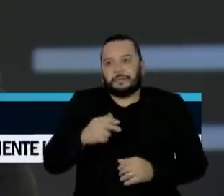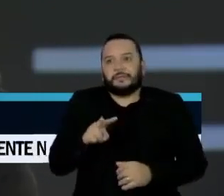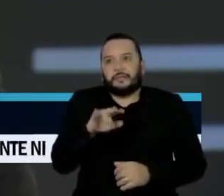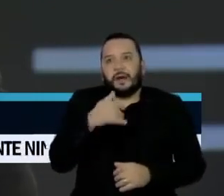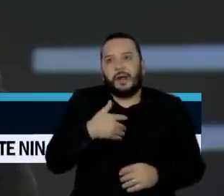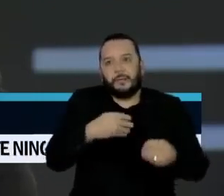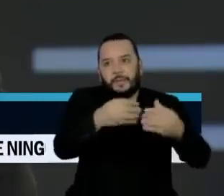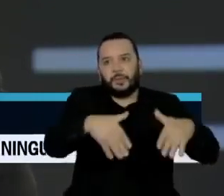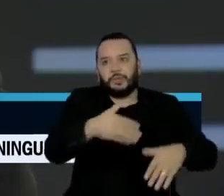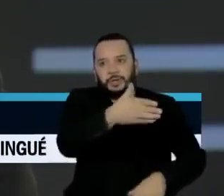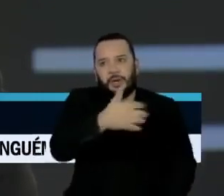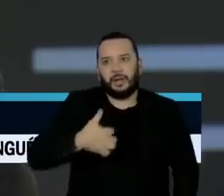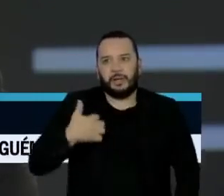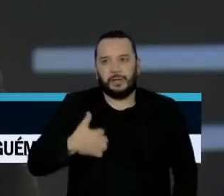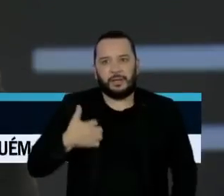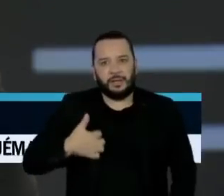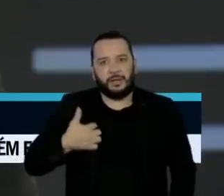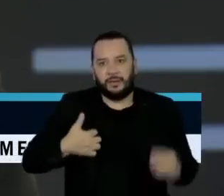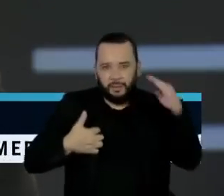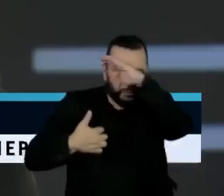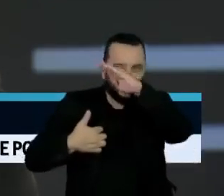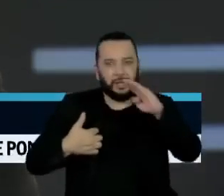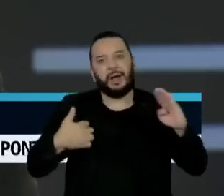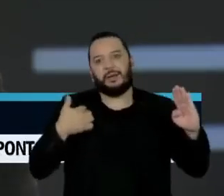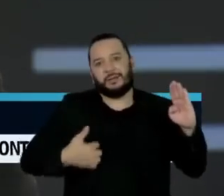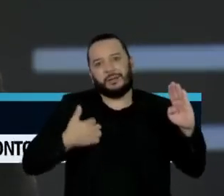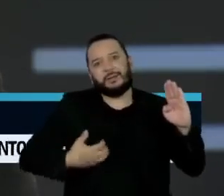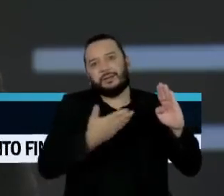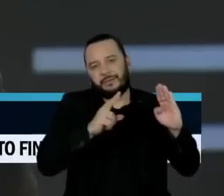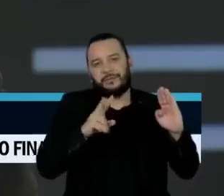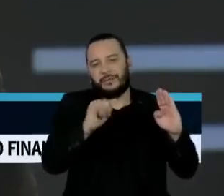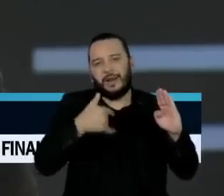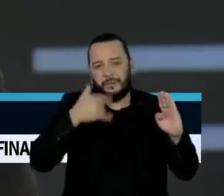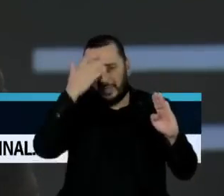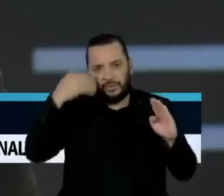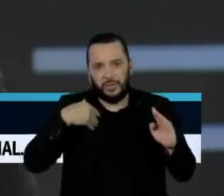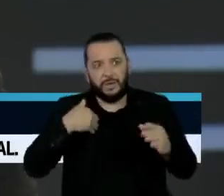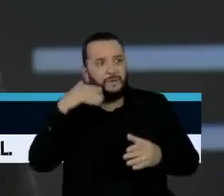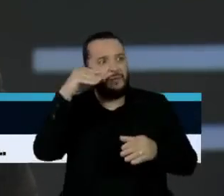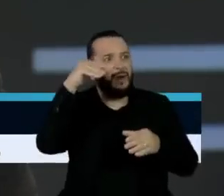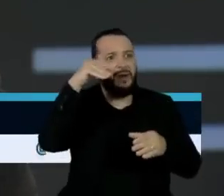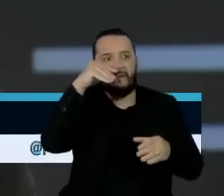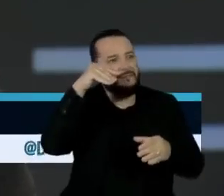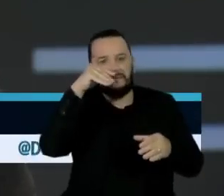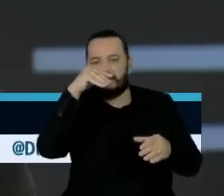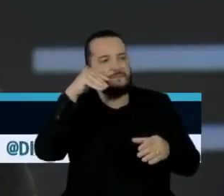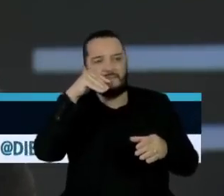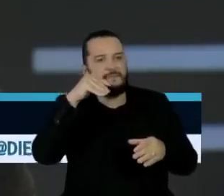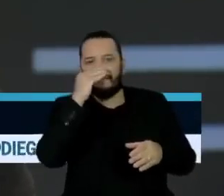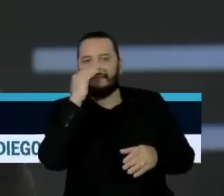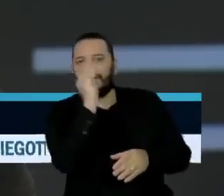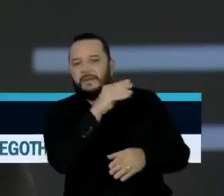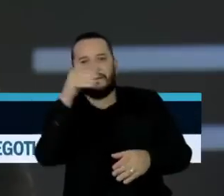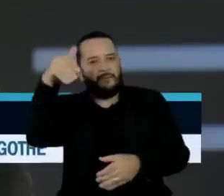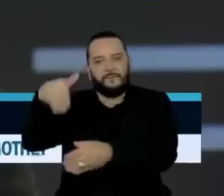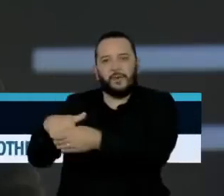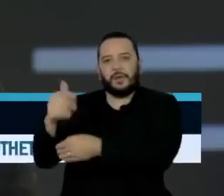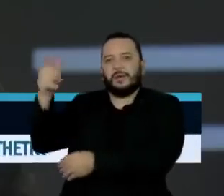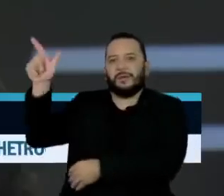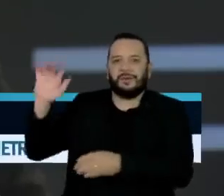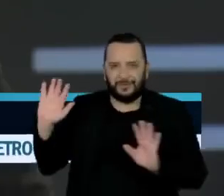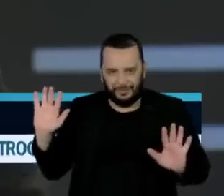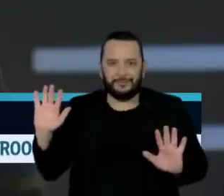a grave uma erosão da popularidade e das intenções de voto que ele já vinha sofrendo em decorrência da